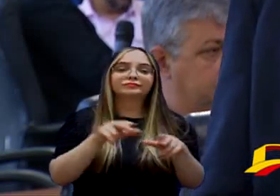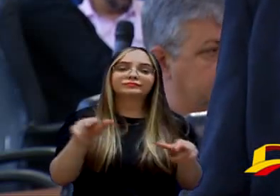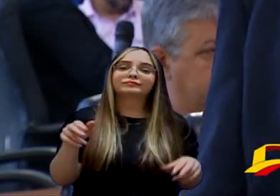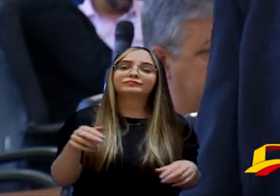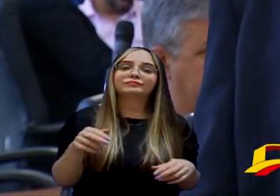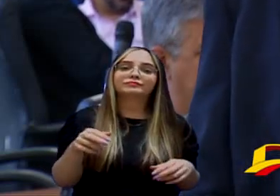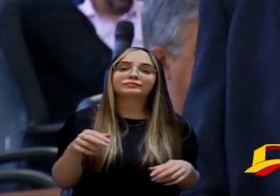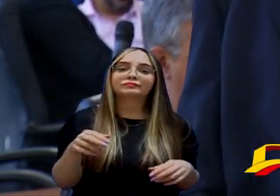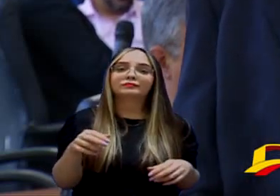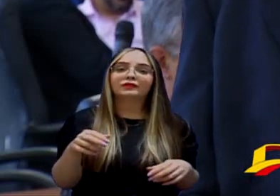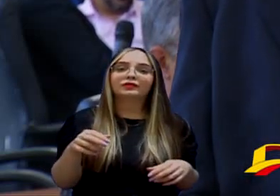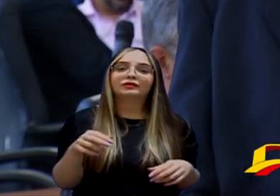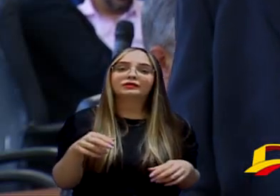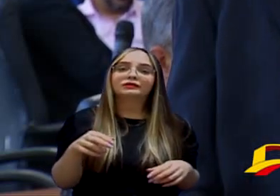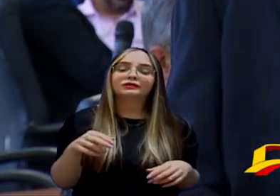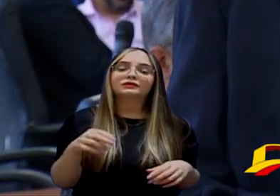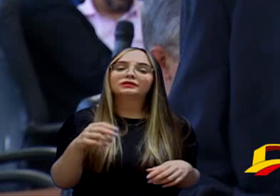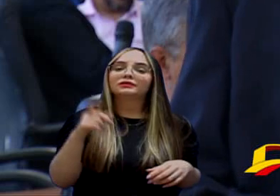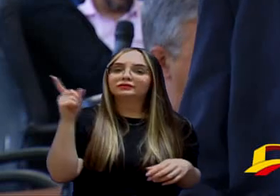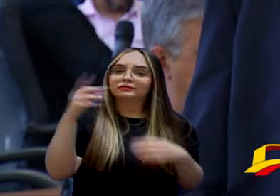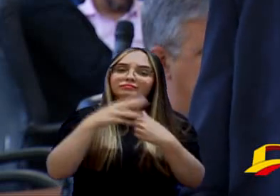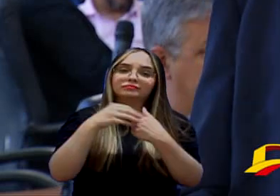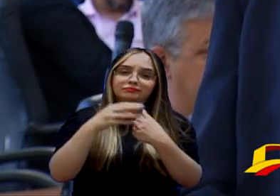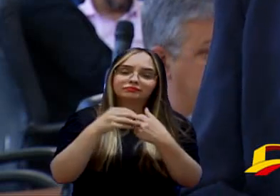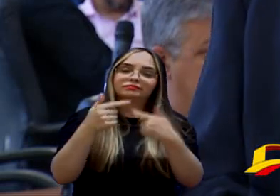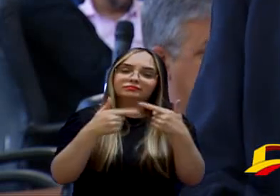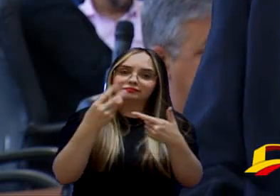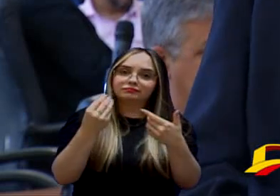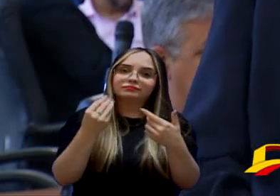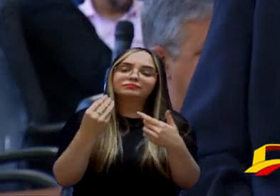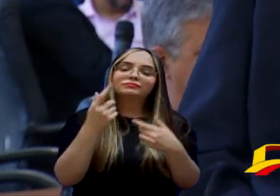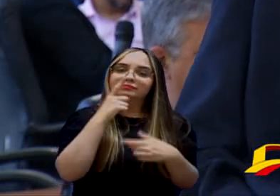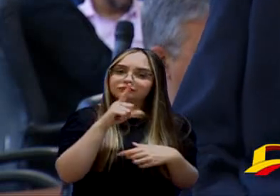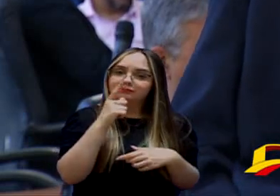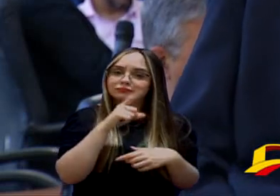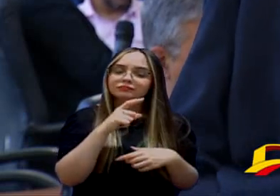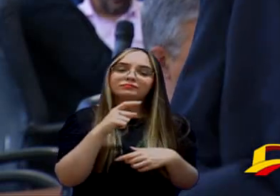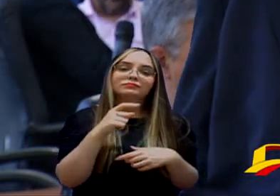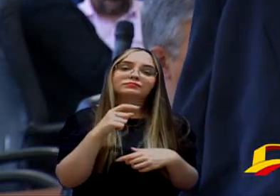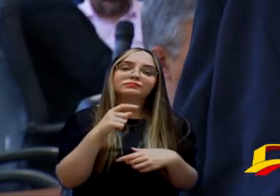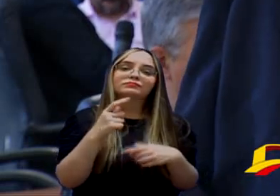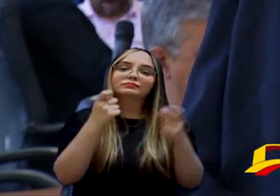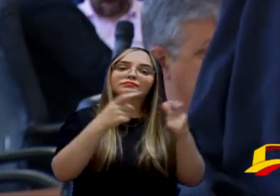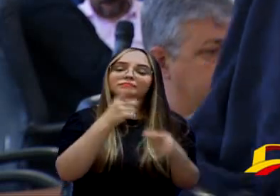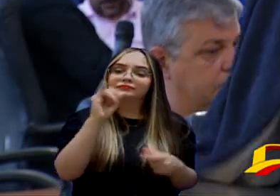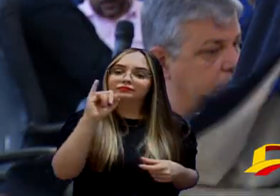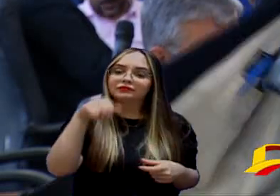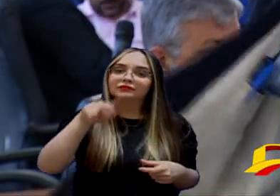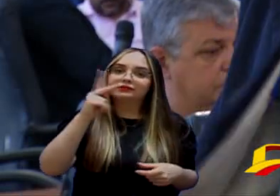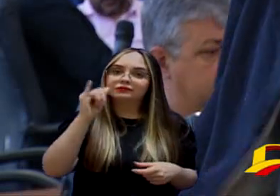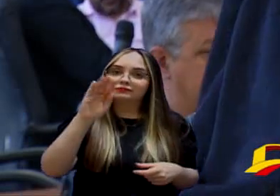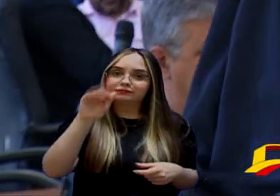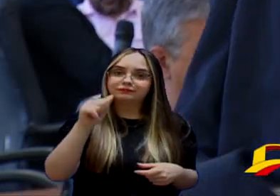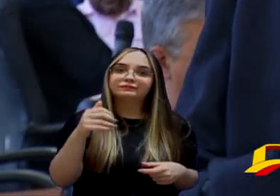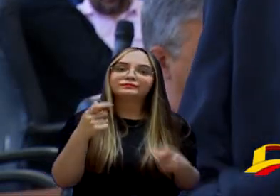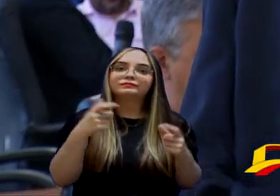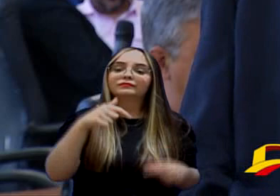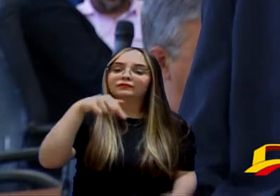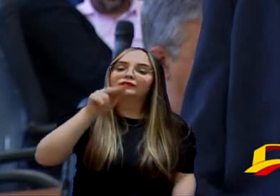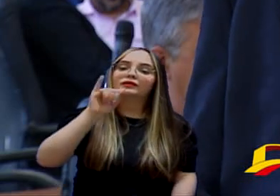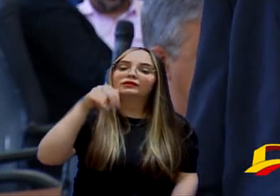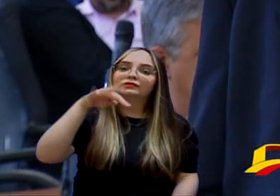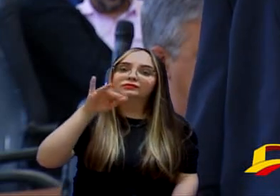onde o vereador Rodrigo vem fazendo excelente trabalho você chega no inhaíba você chega no quintal do Imperador